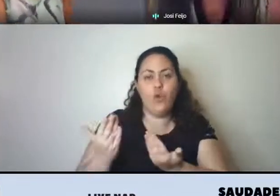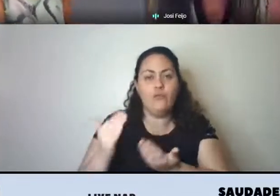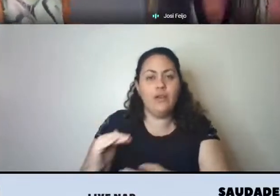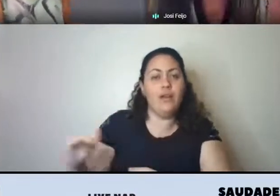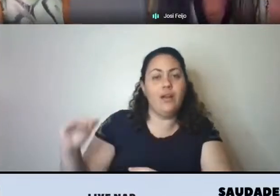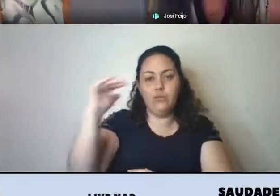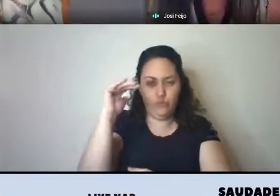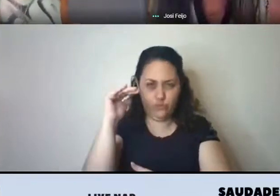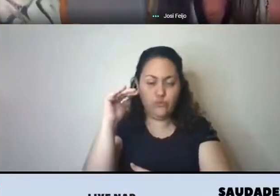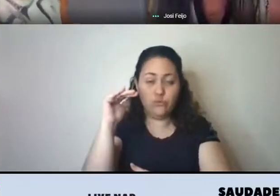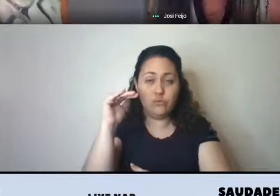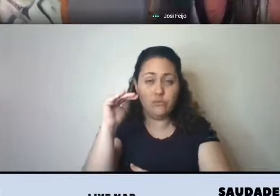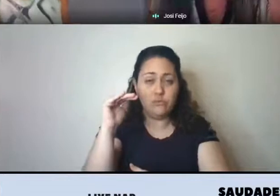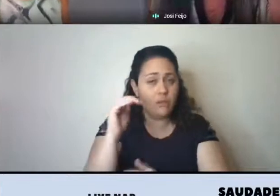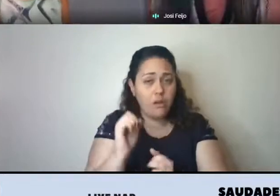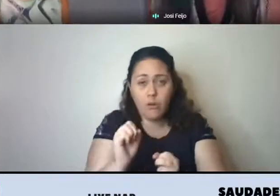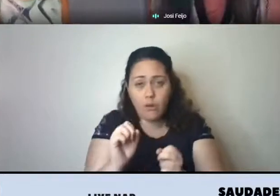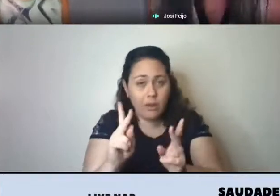ok, né?